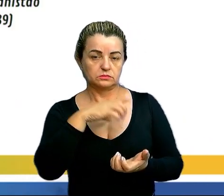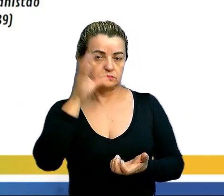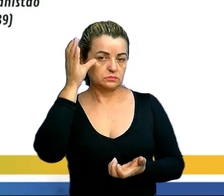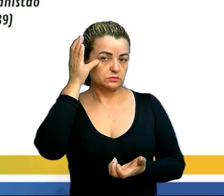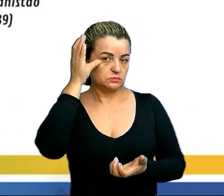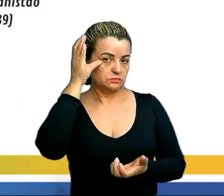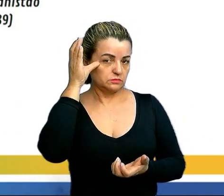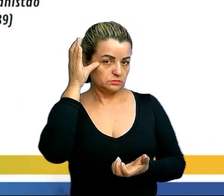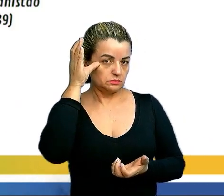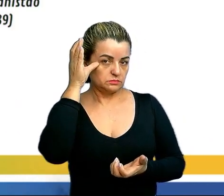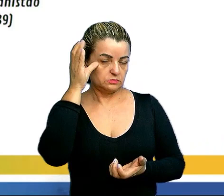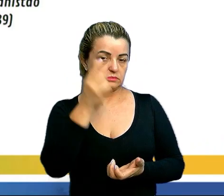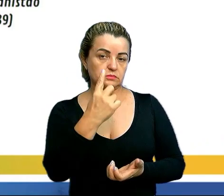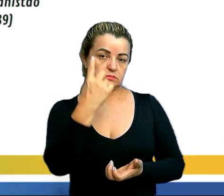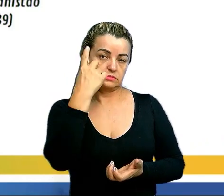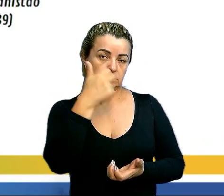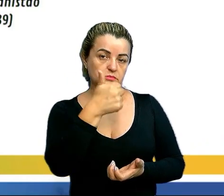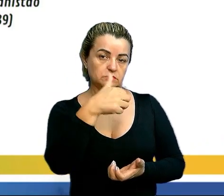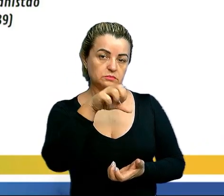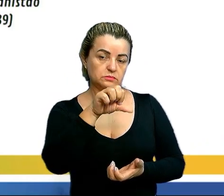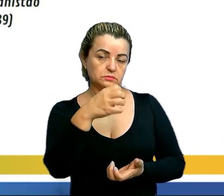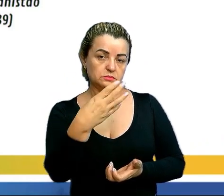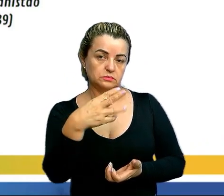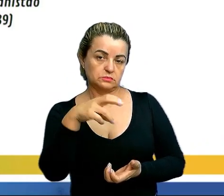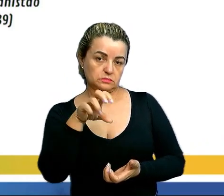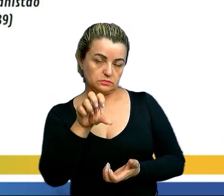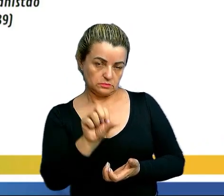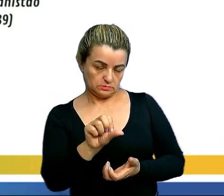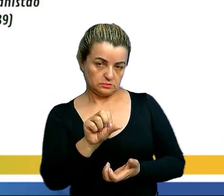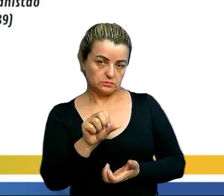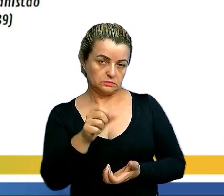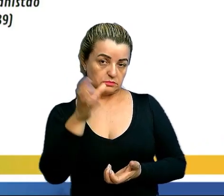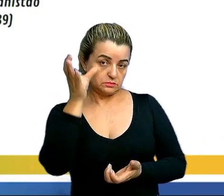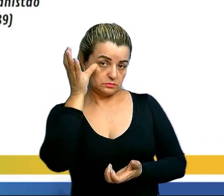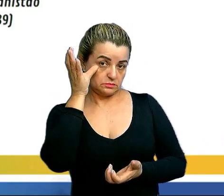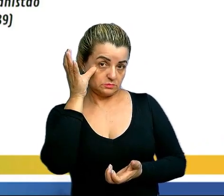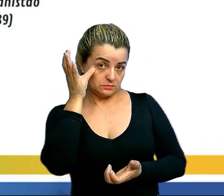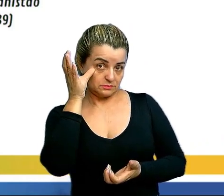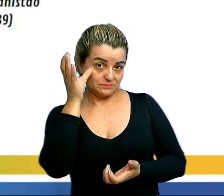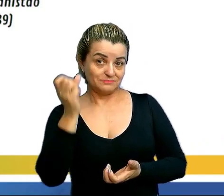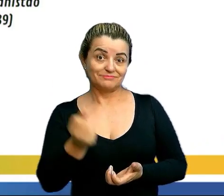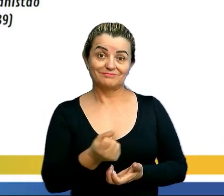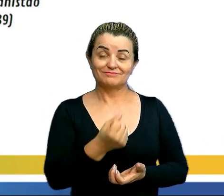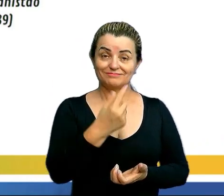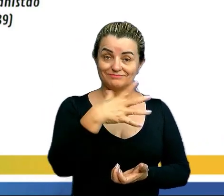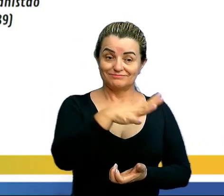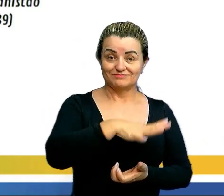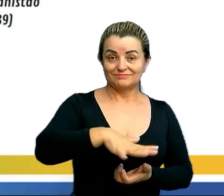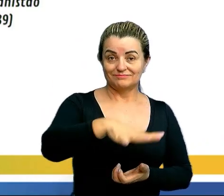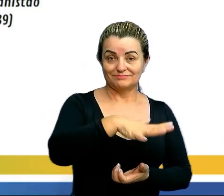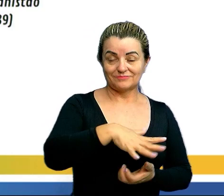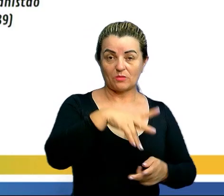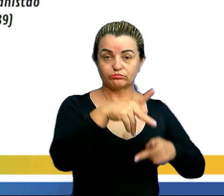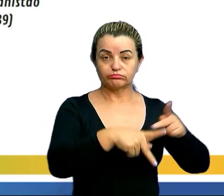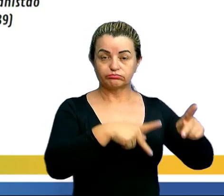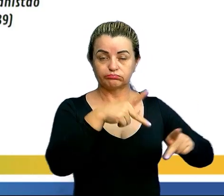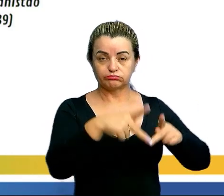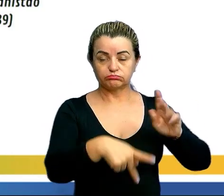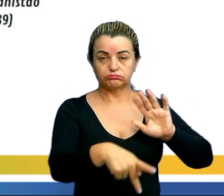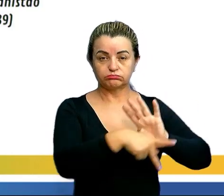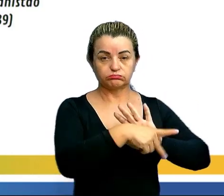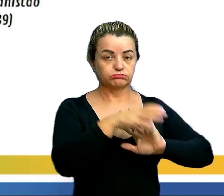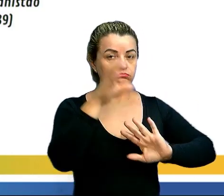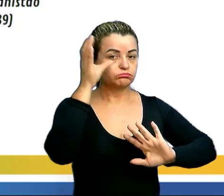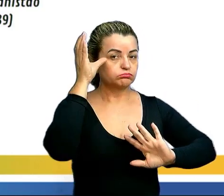vai acontecer em 1949, em que a China vai se tornar a República Popular da China, né, um